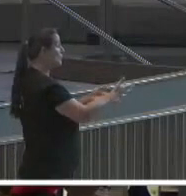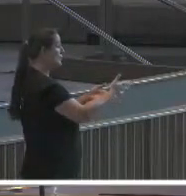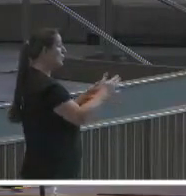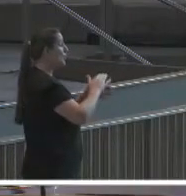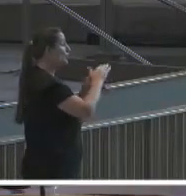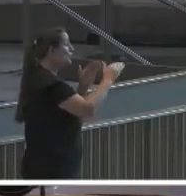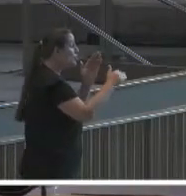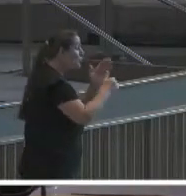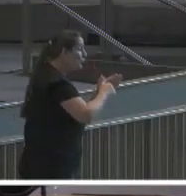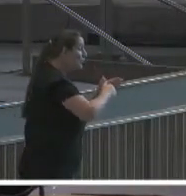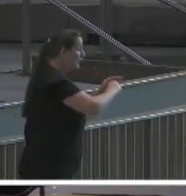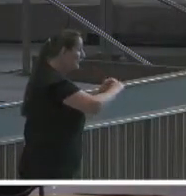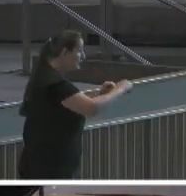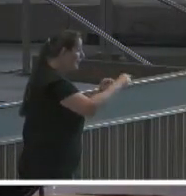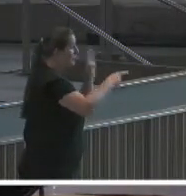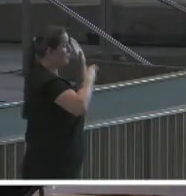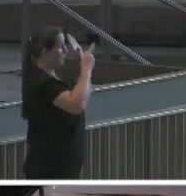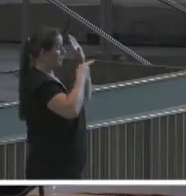prometida.